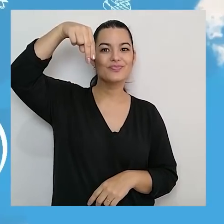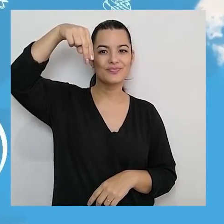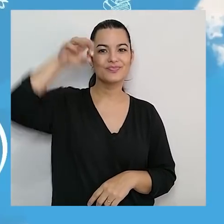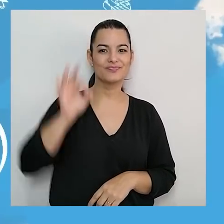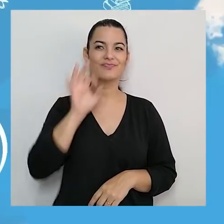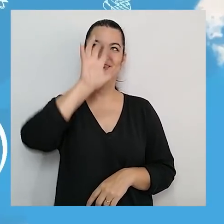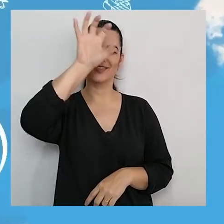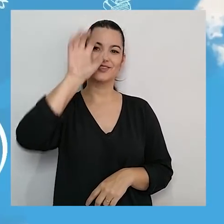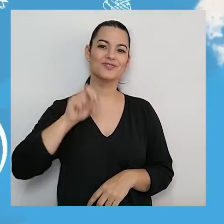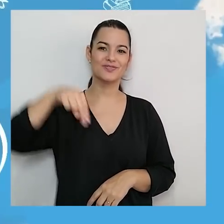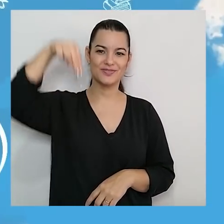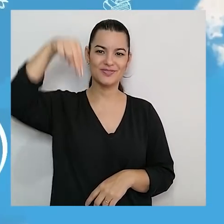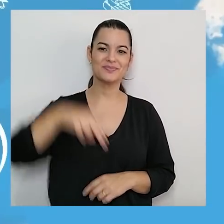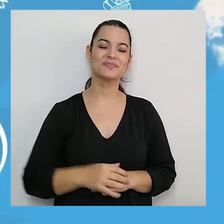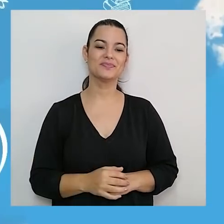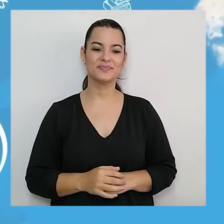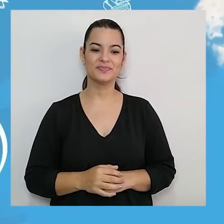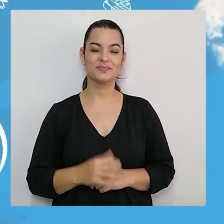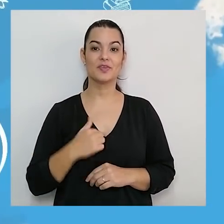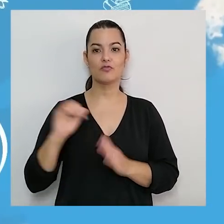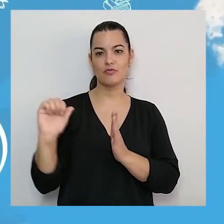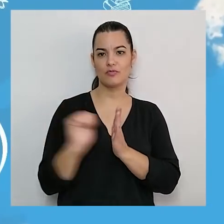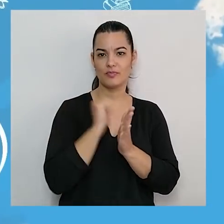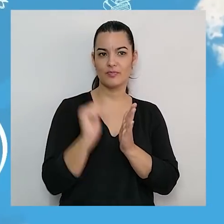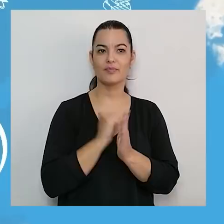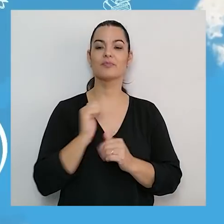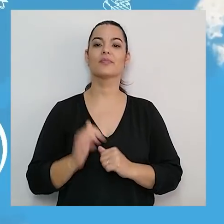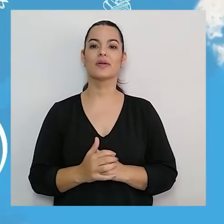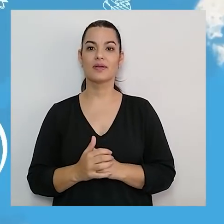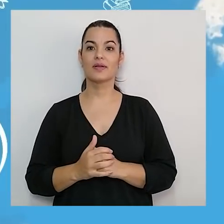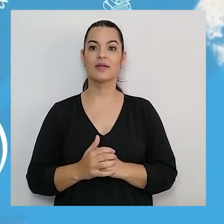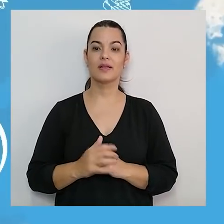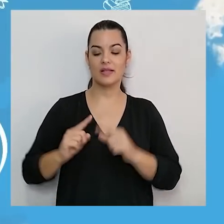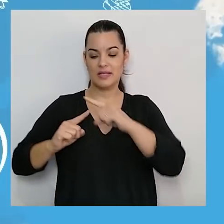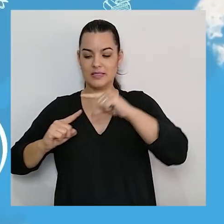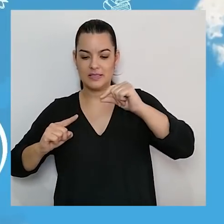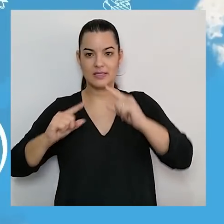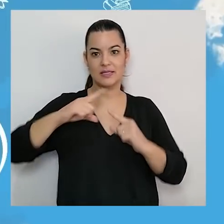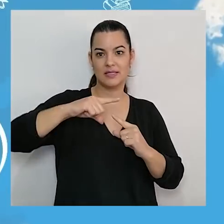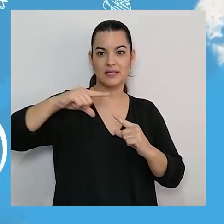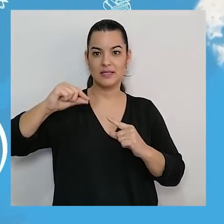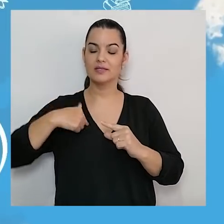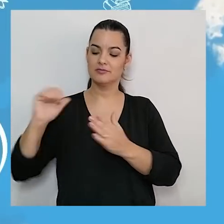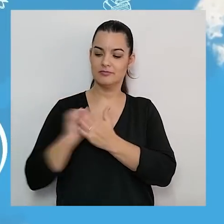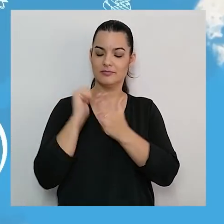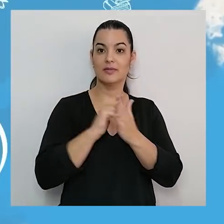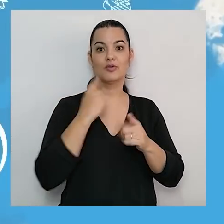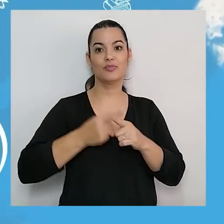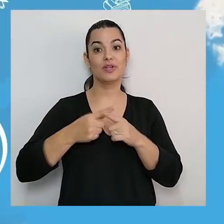Norte. Muito bem, eu vou apagar as setinhas aqui, porque eu vou precisar rabiscar esse mapa aqui mais um